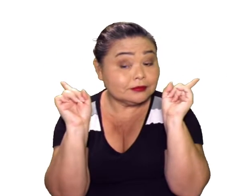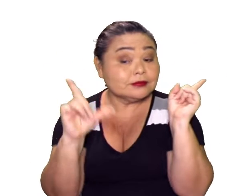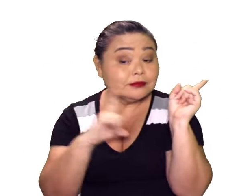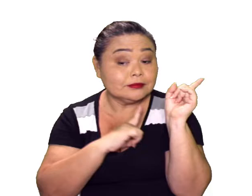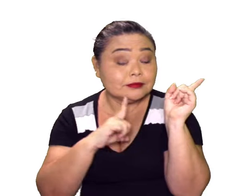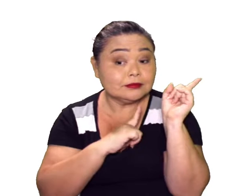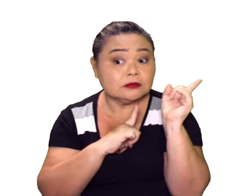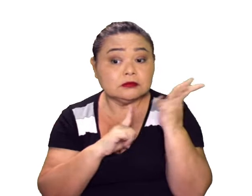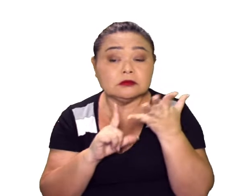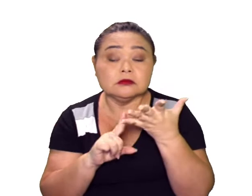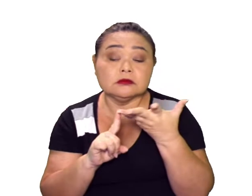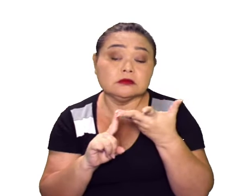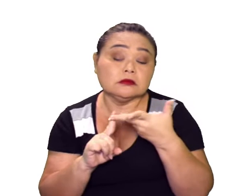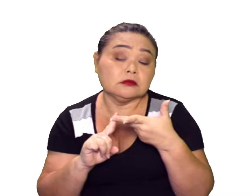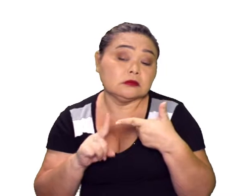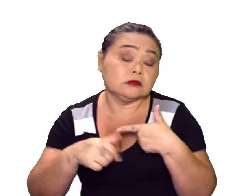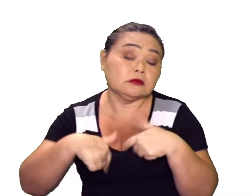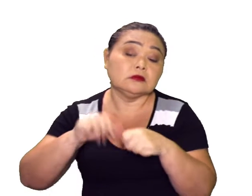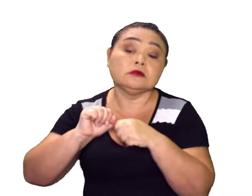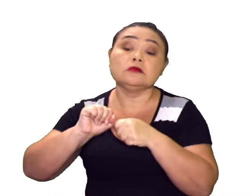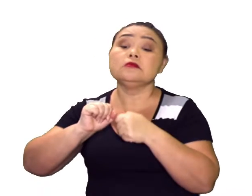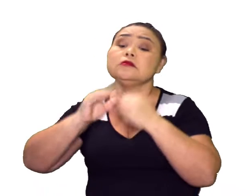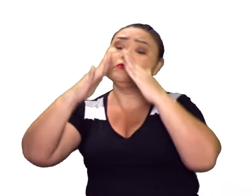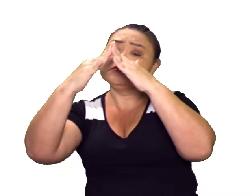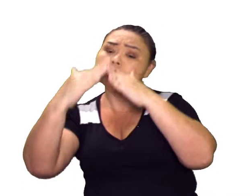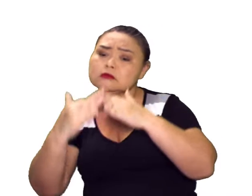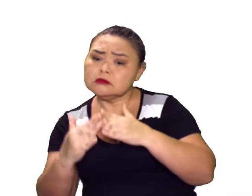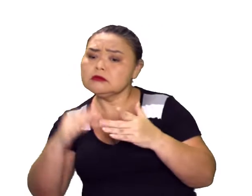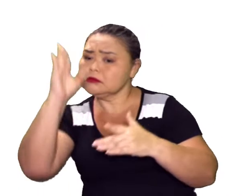tinha dezenas e milhares de brasileiros lá